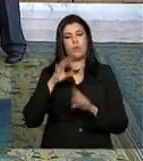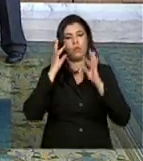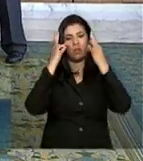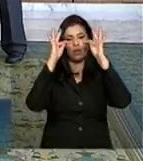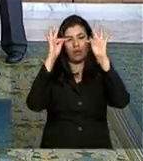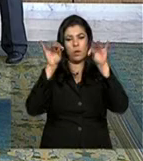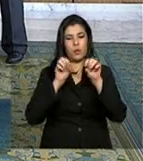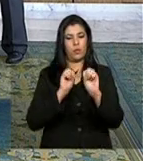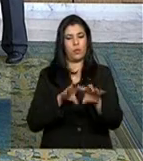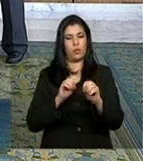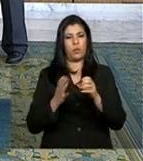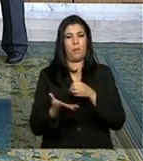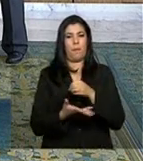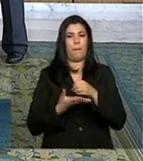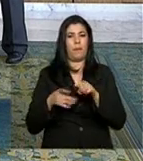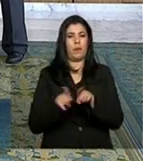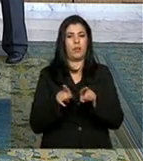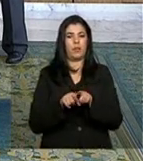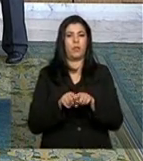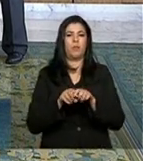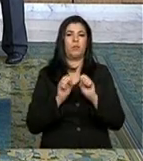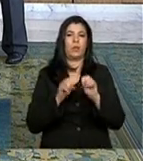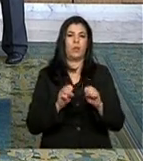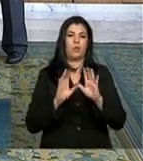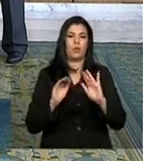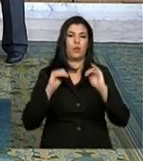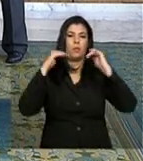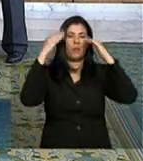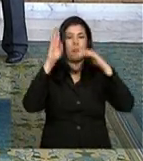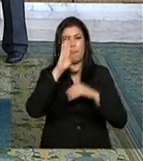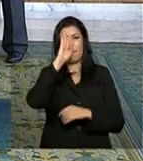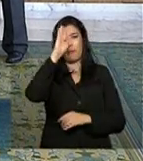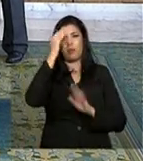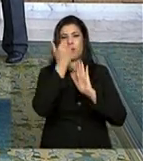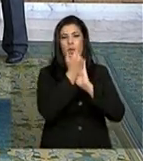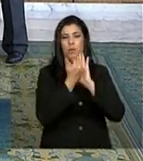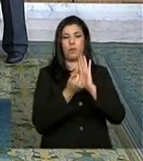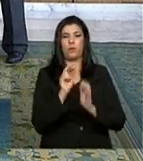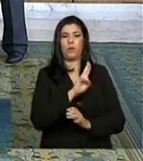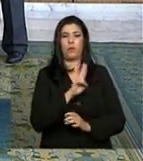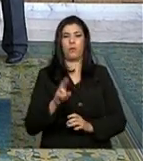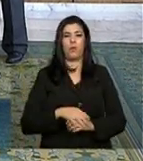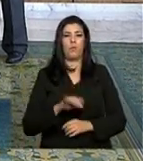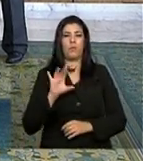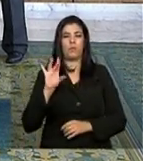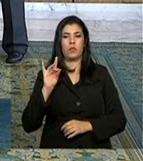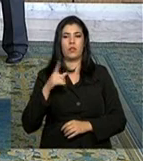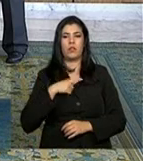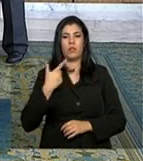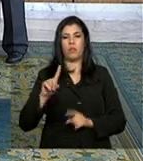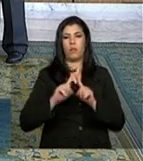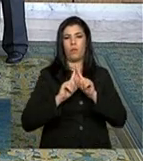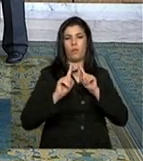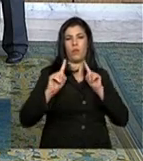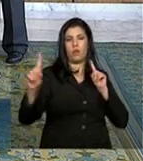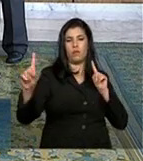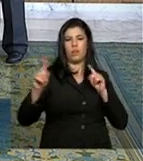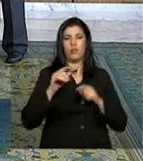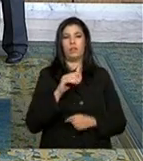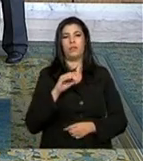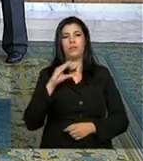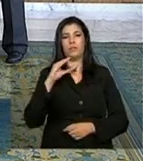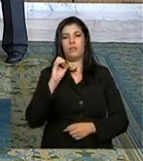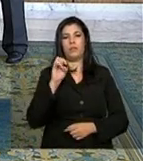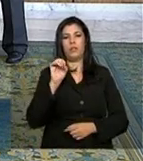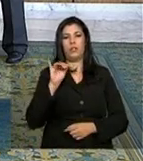superior, principalmente com o programa Ciência Sem Fronteiras, que oferece bolsas para brasileiros estudarem em universidades